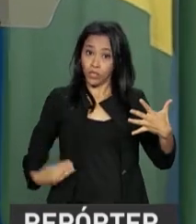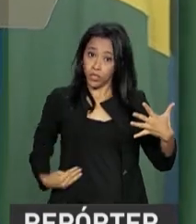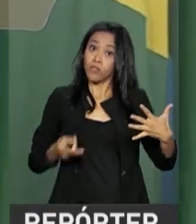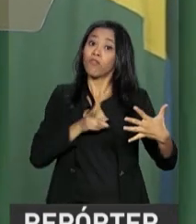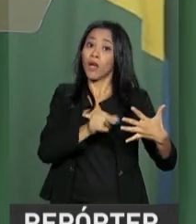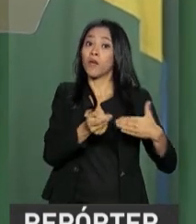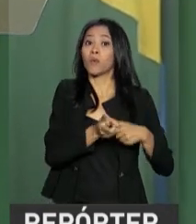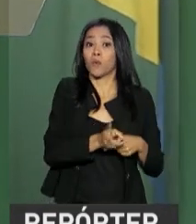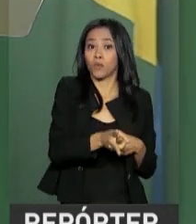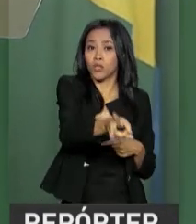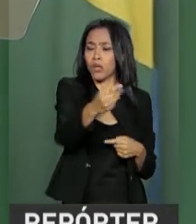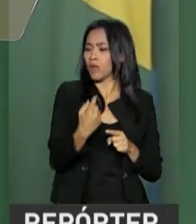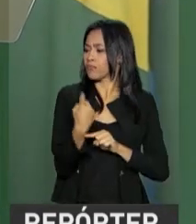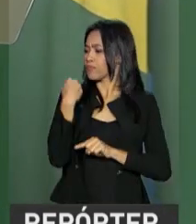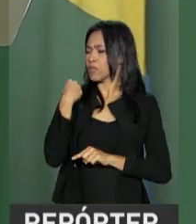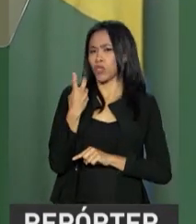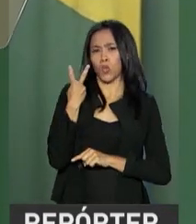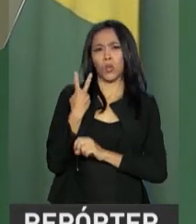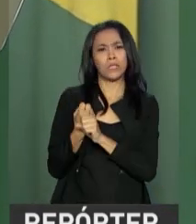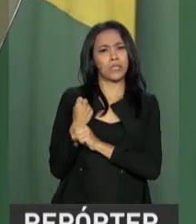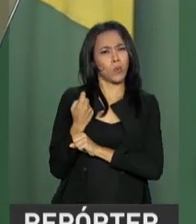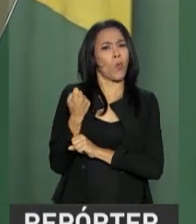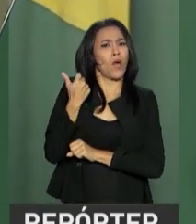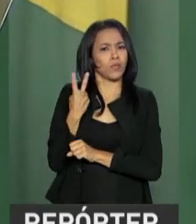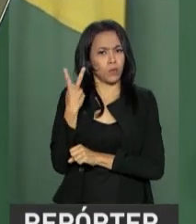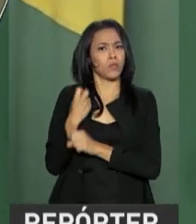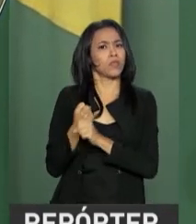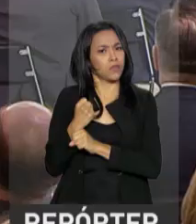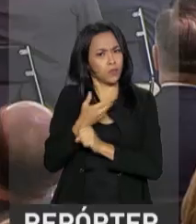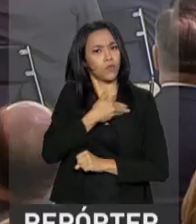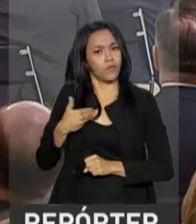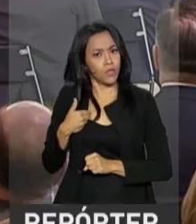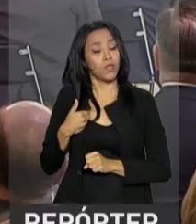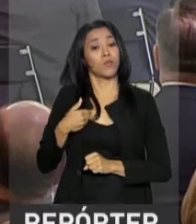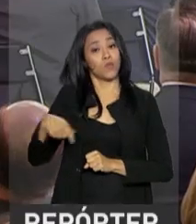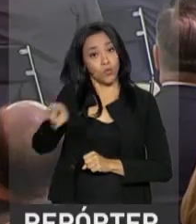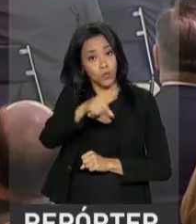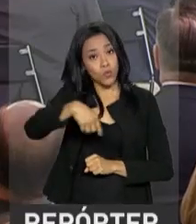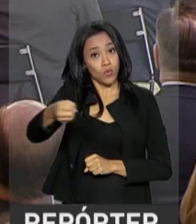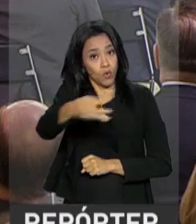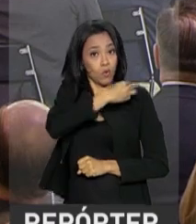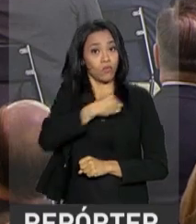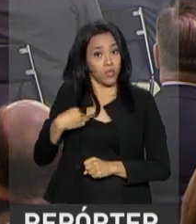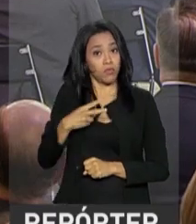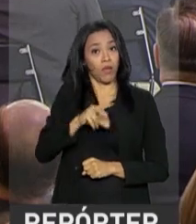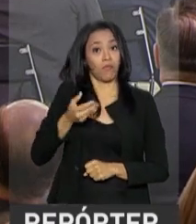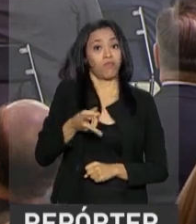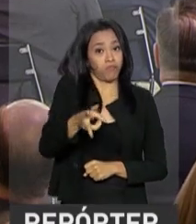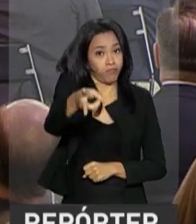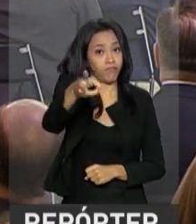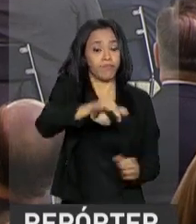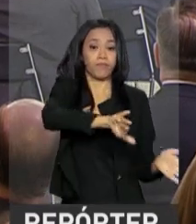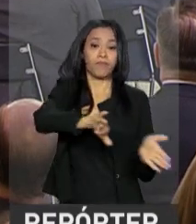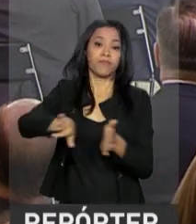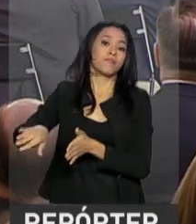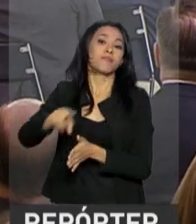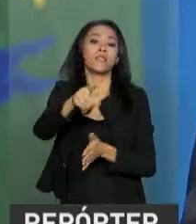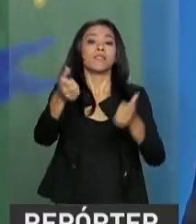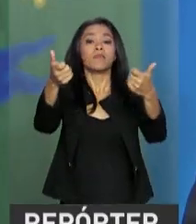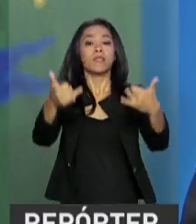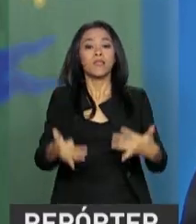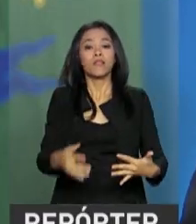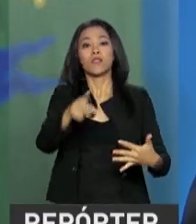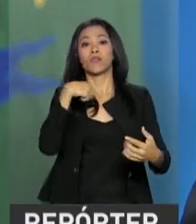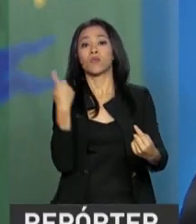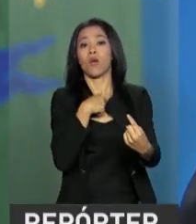sendo feito nesses quase dois anos de governo afirmamos e reafirmamos que o nosso objetivo